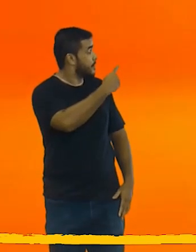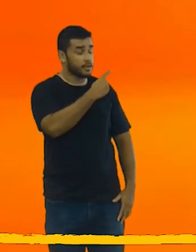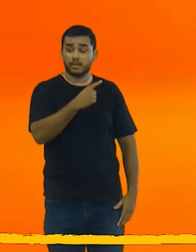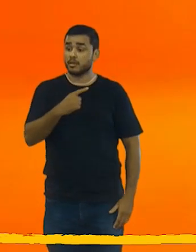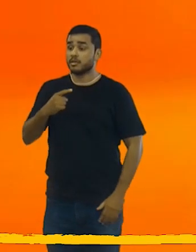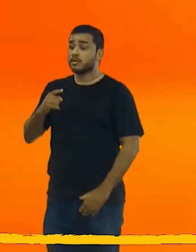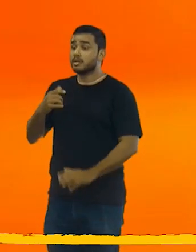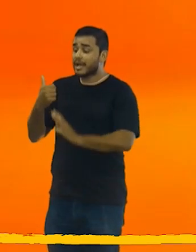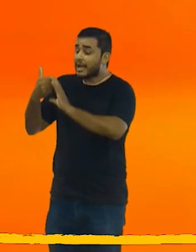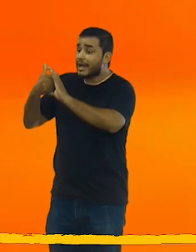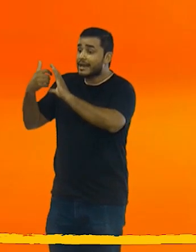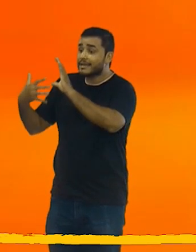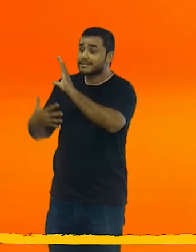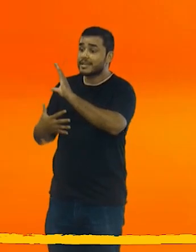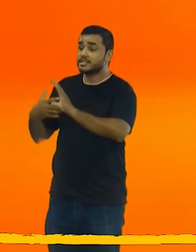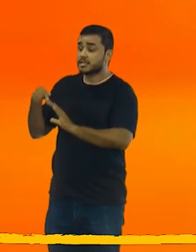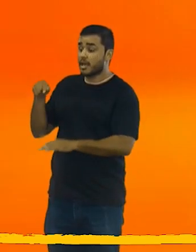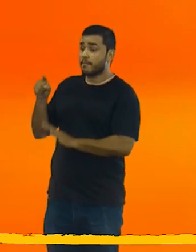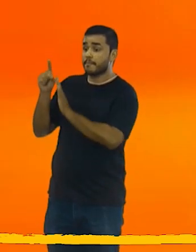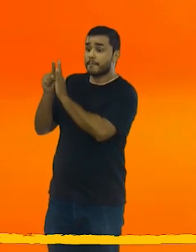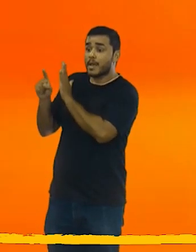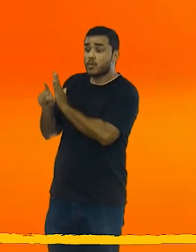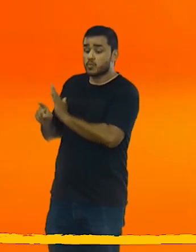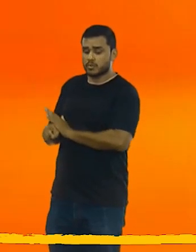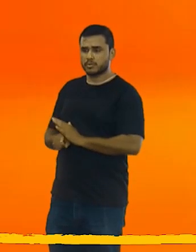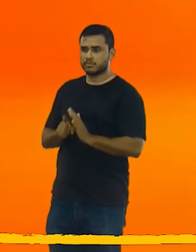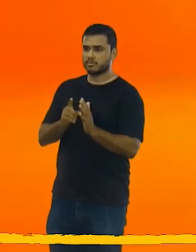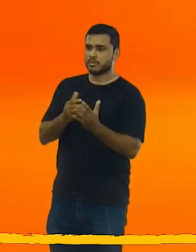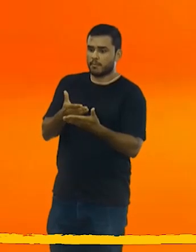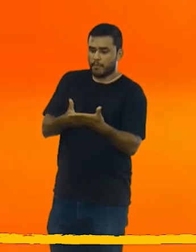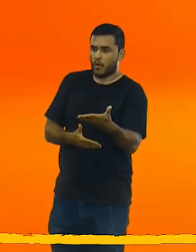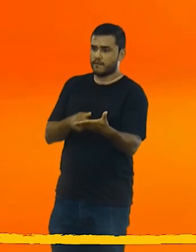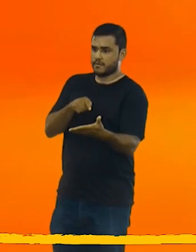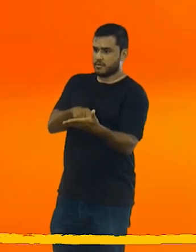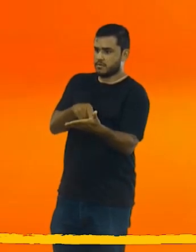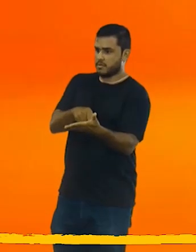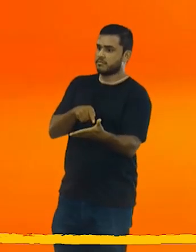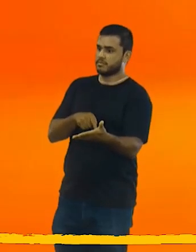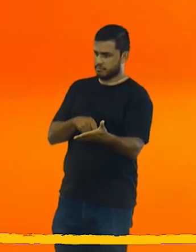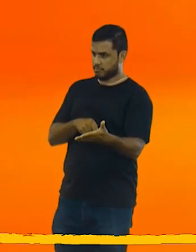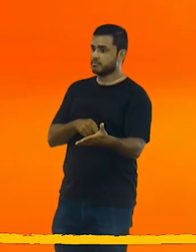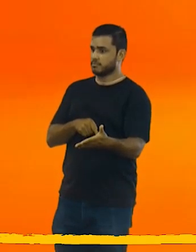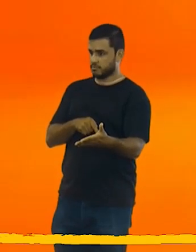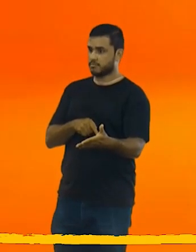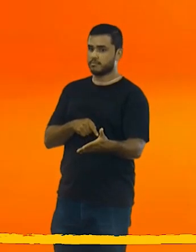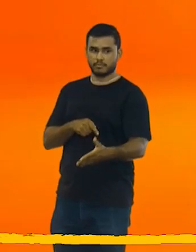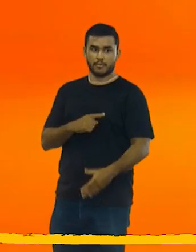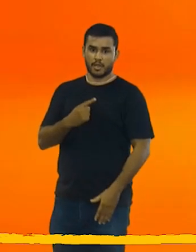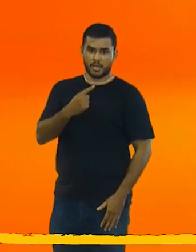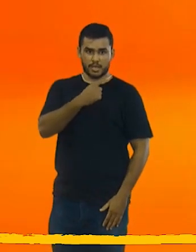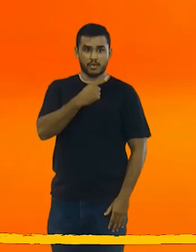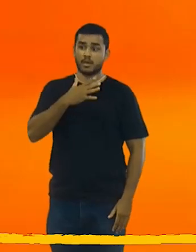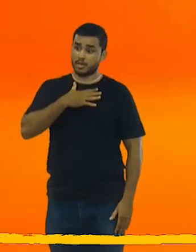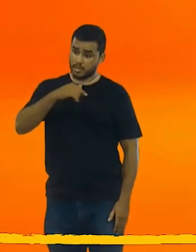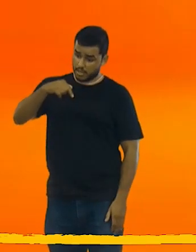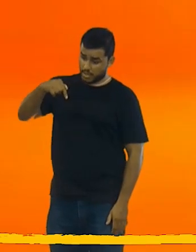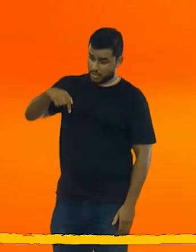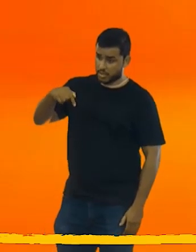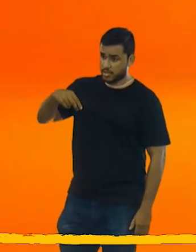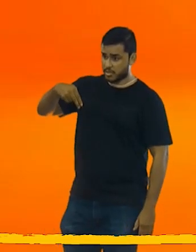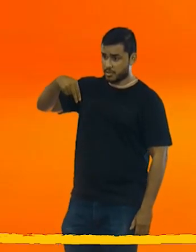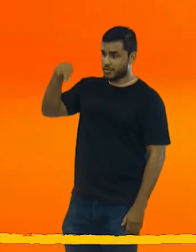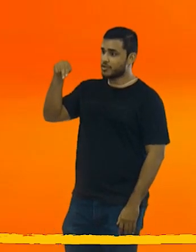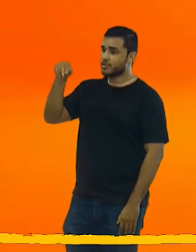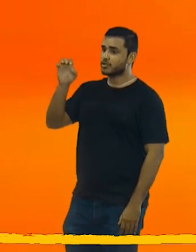nosso patrimônio, é a nossa identidade. Nós somos um pouco do sertanejo do